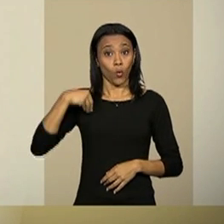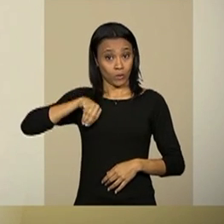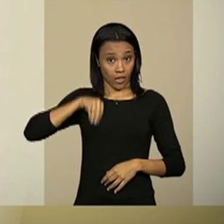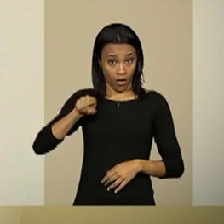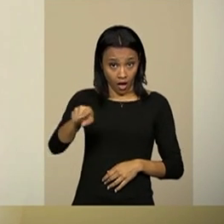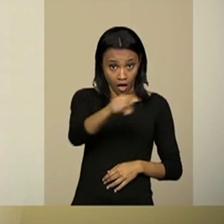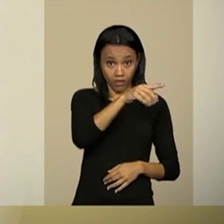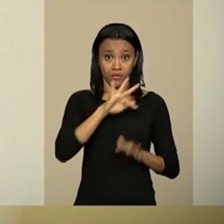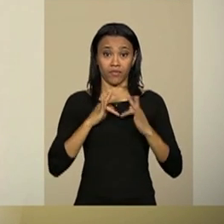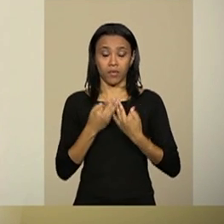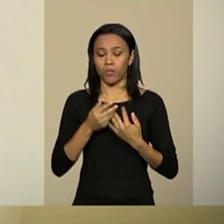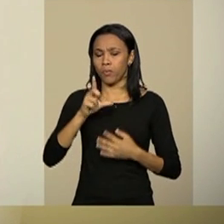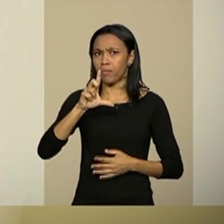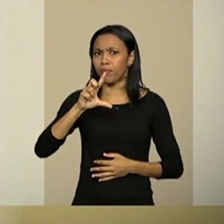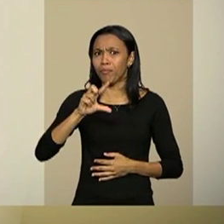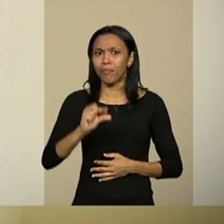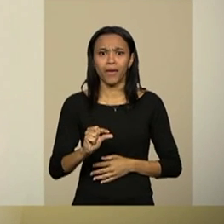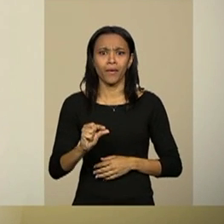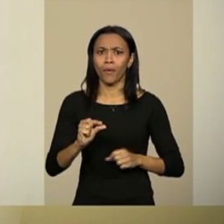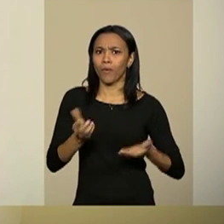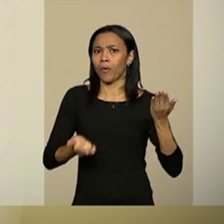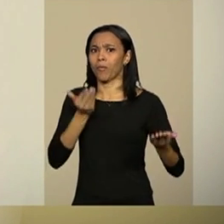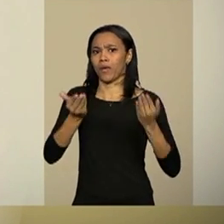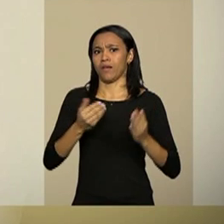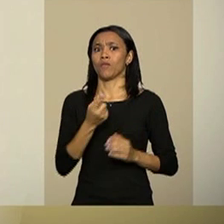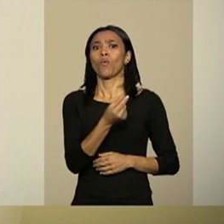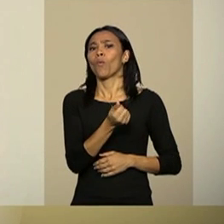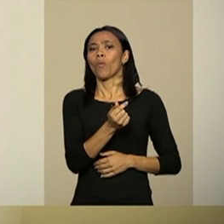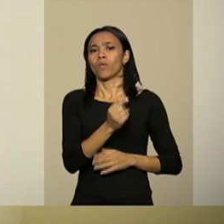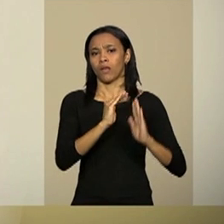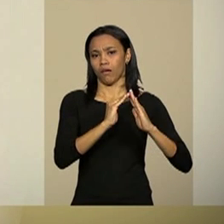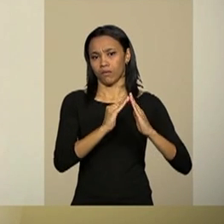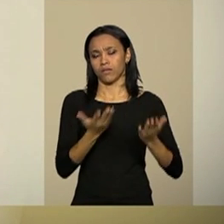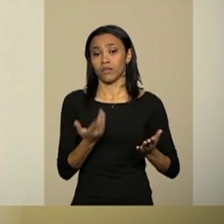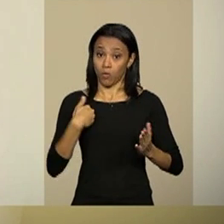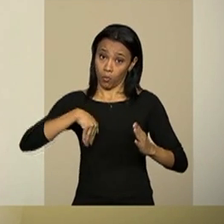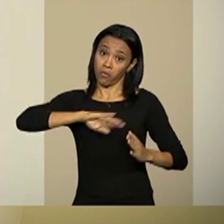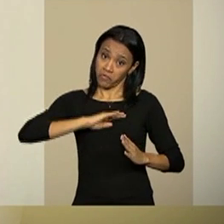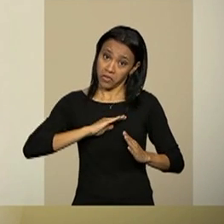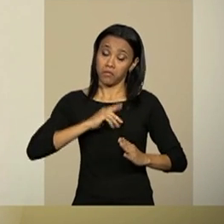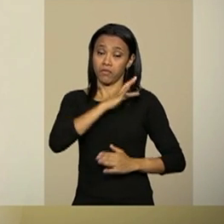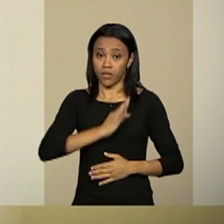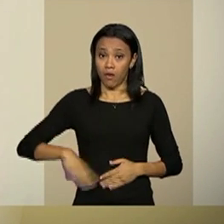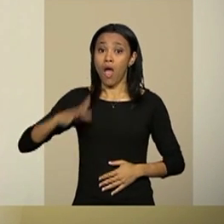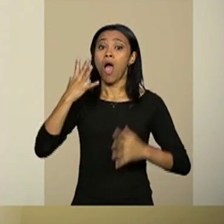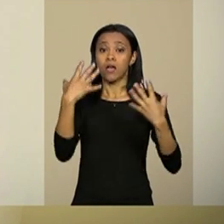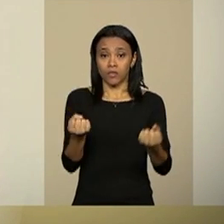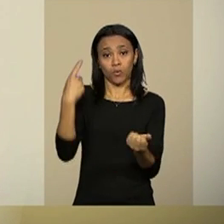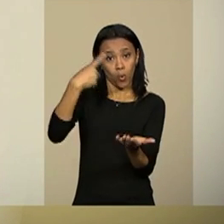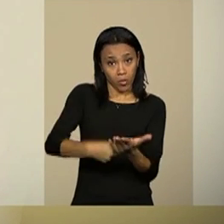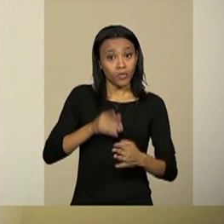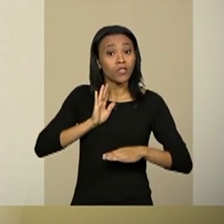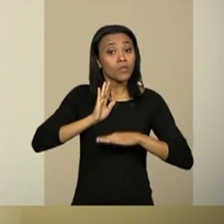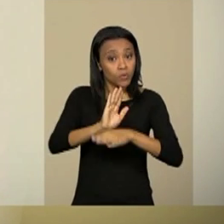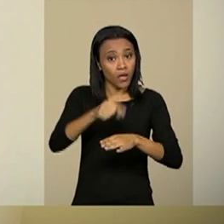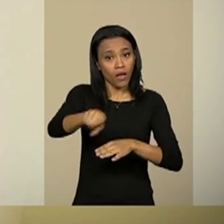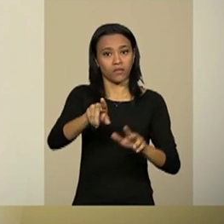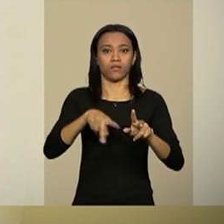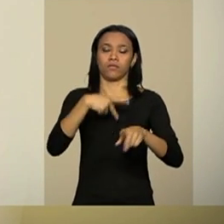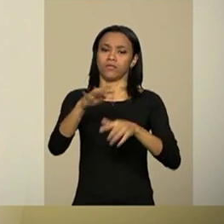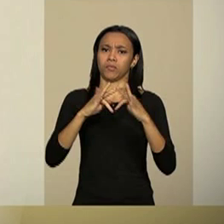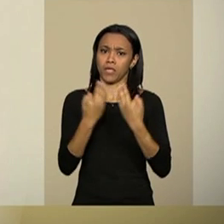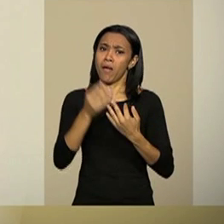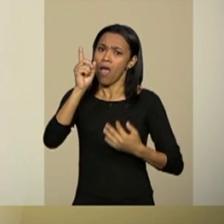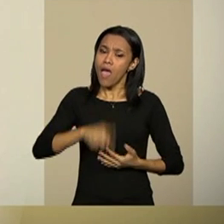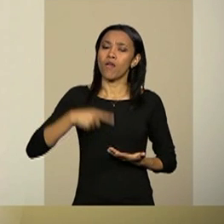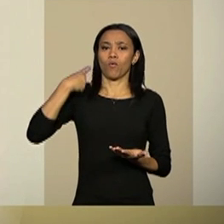família era muito menor que o valor da casa então o governo federal assumiu o compromisso de ajudar porque é dever de um governo